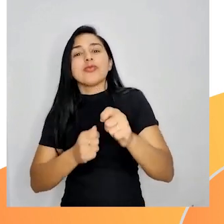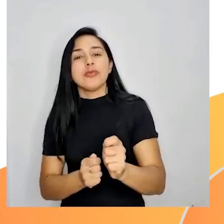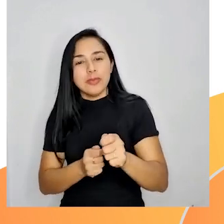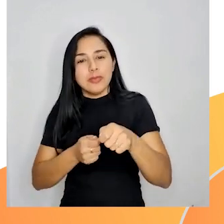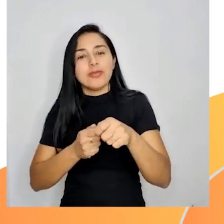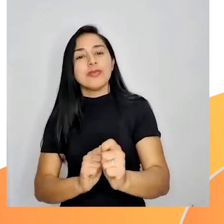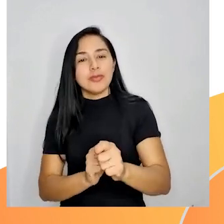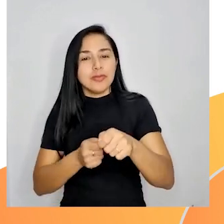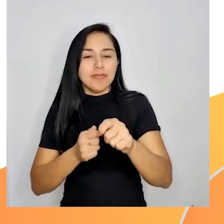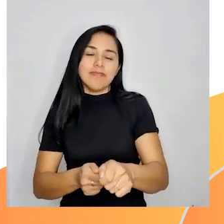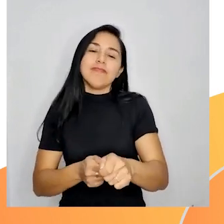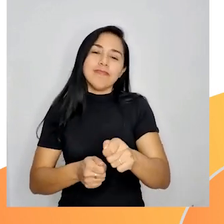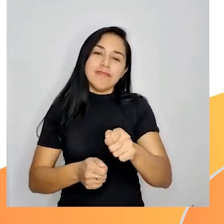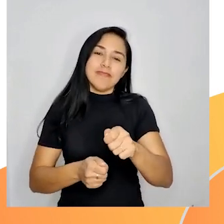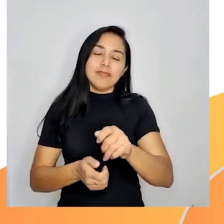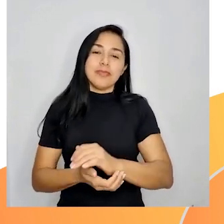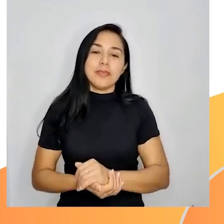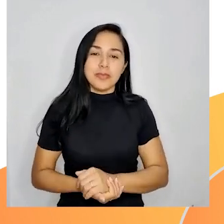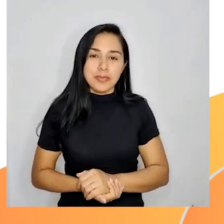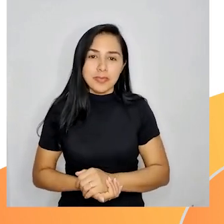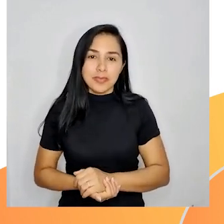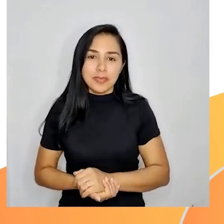espantalhos desamparados.